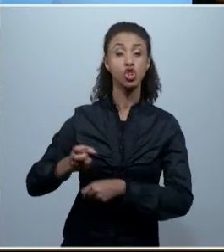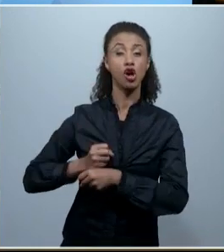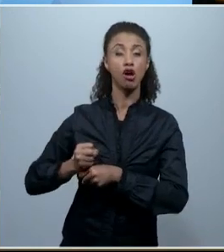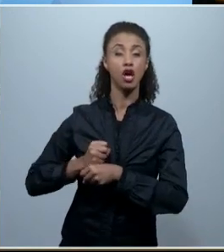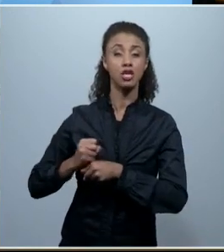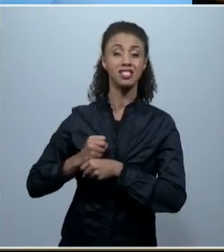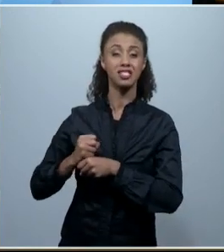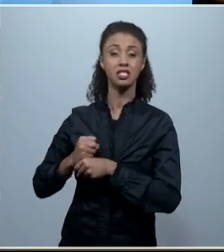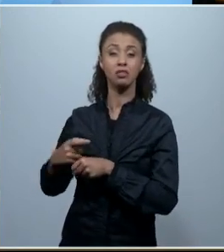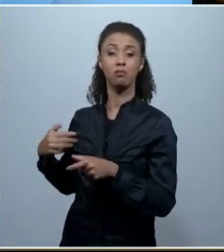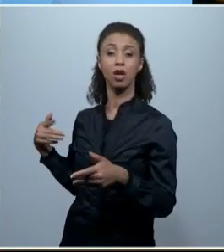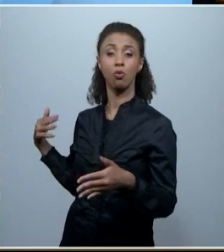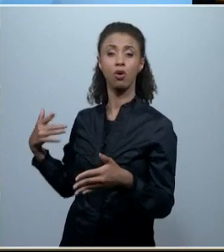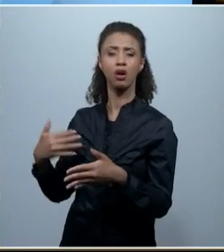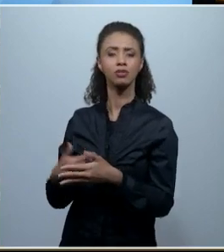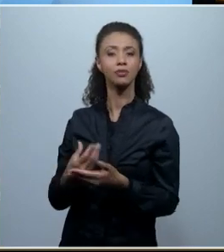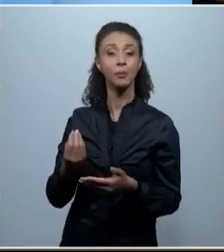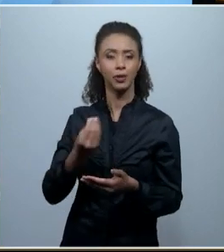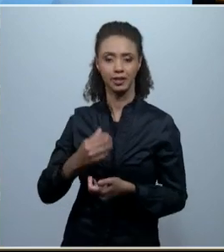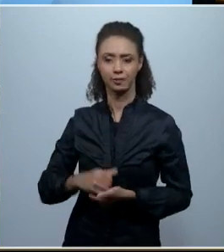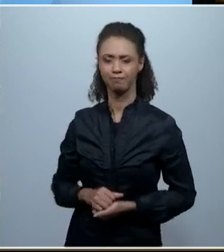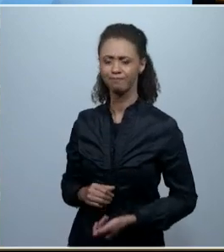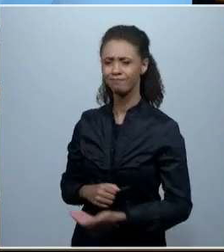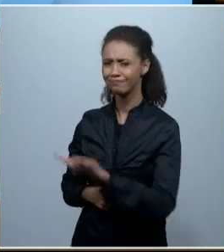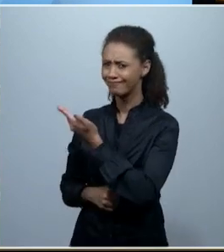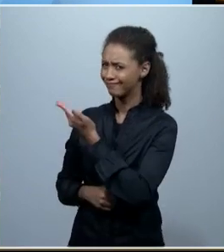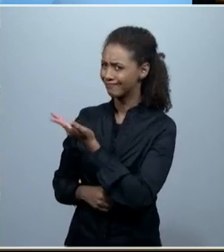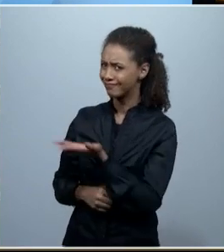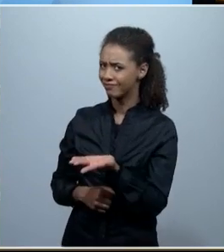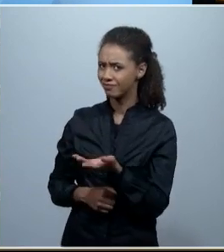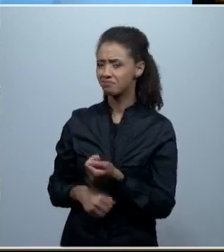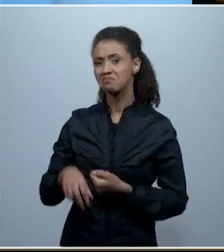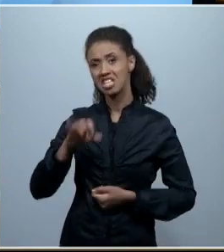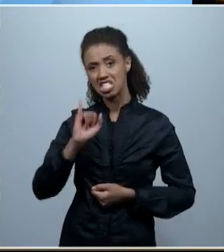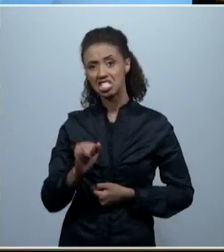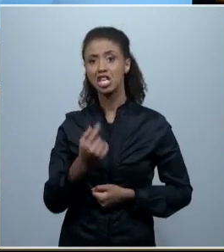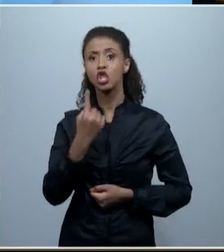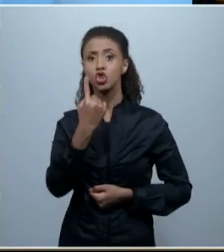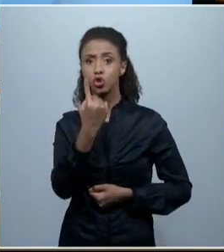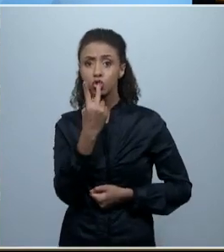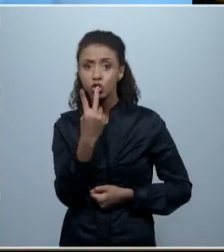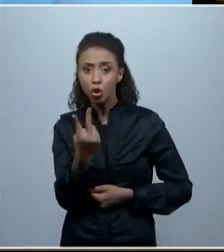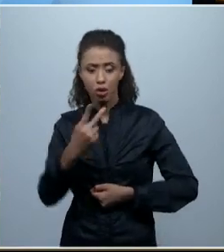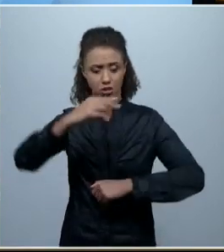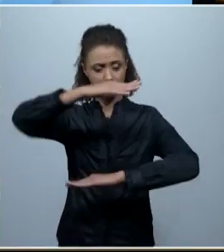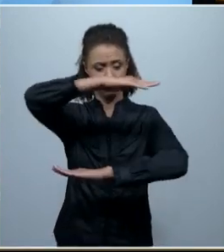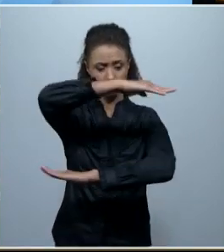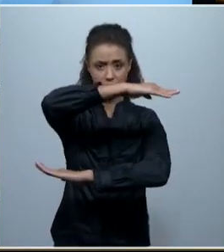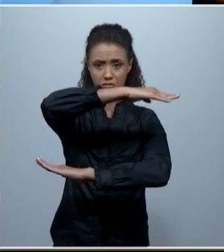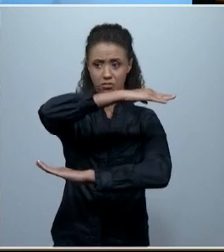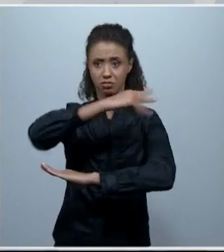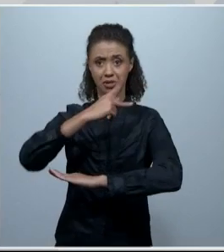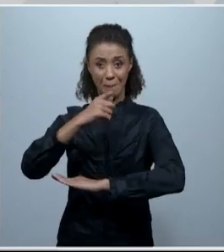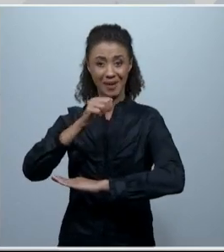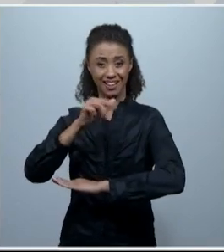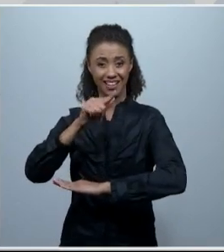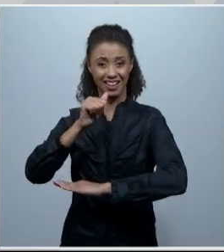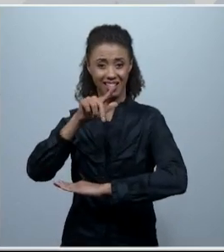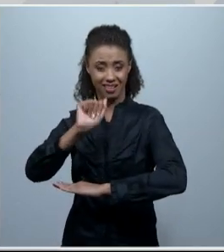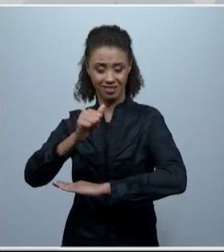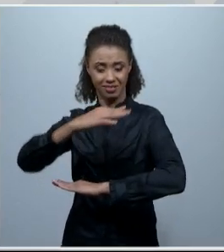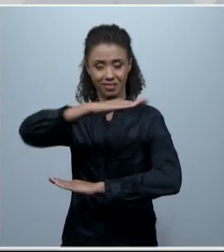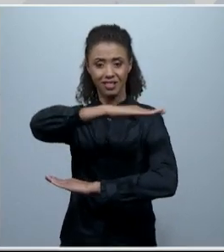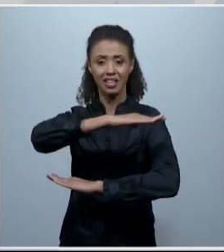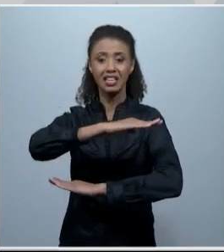porque ela parece óbvia parece óbvio que se você tem duas retas paralelas e aí você muda um